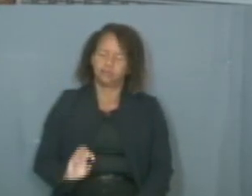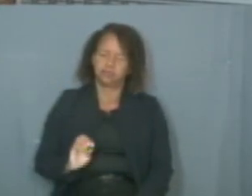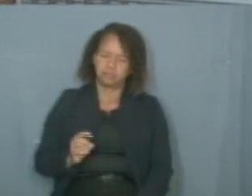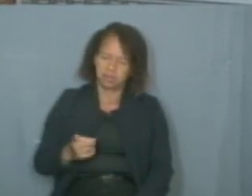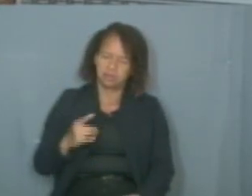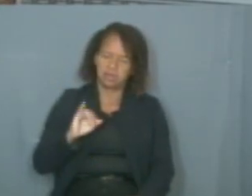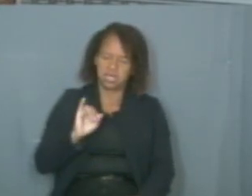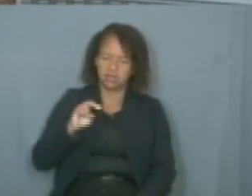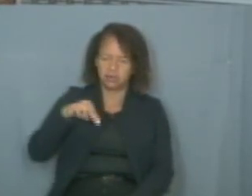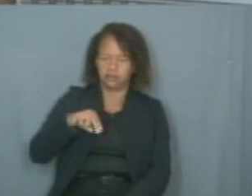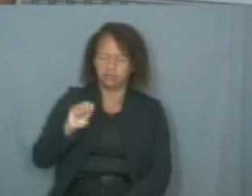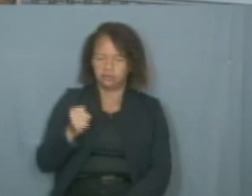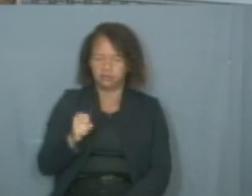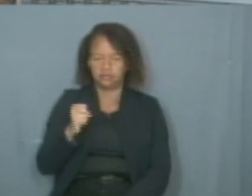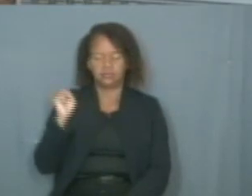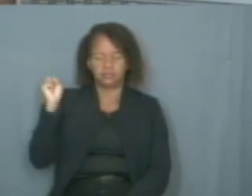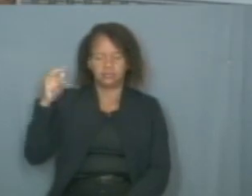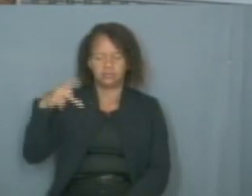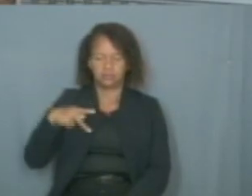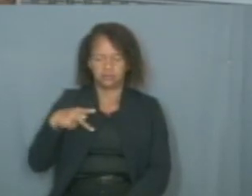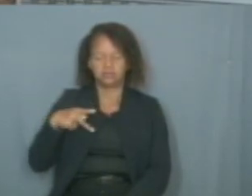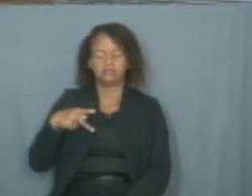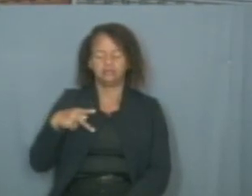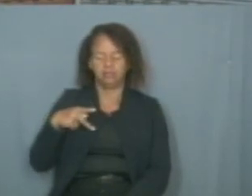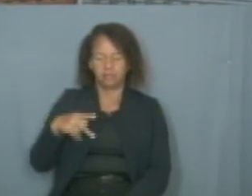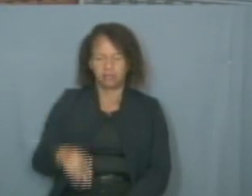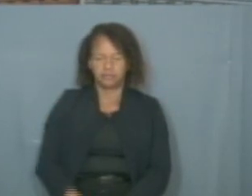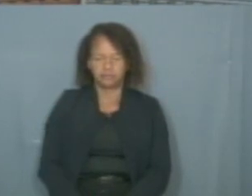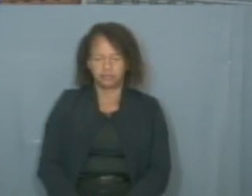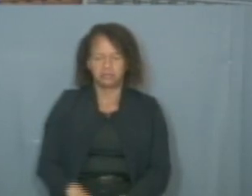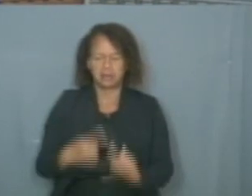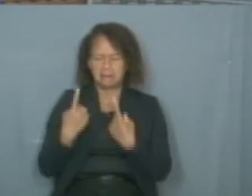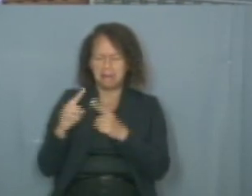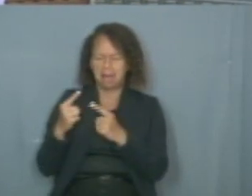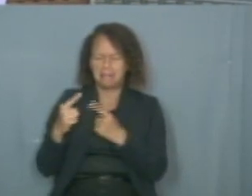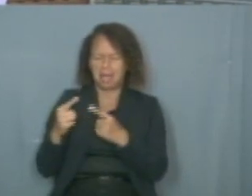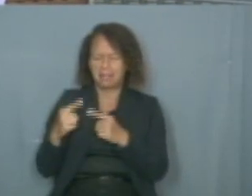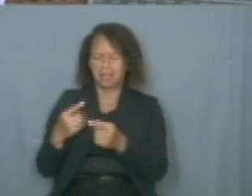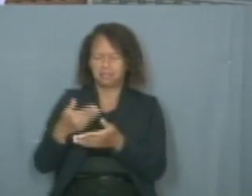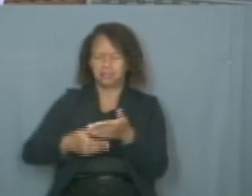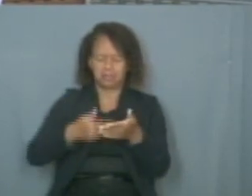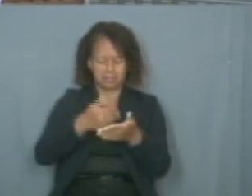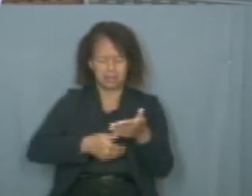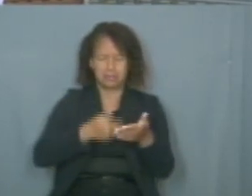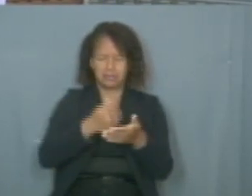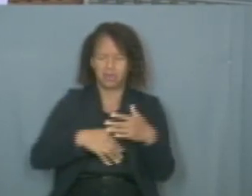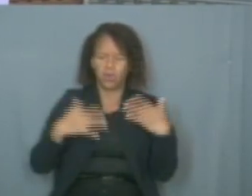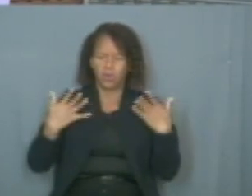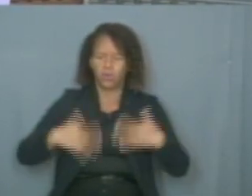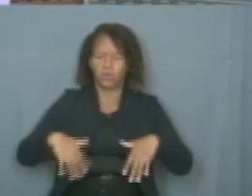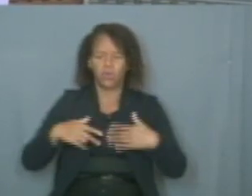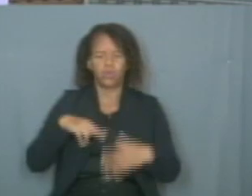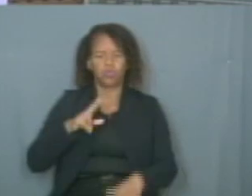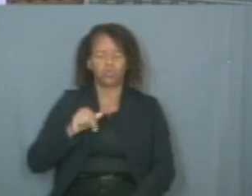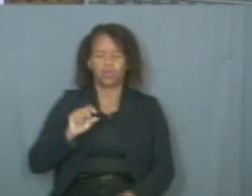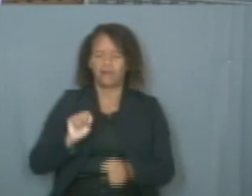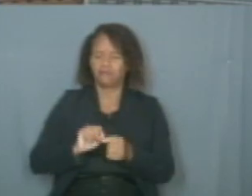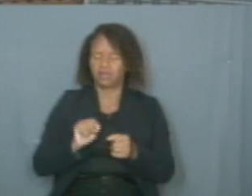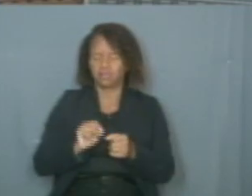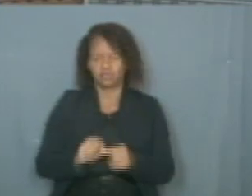beneficiários do INSS, aposentados e pensionistas, reclamando de descontos que não